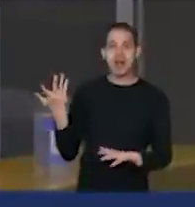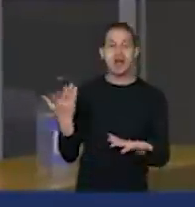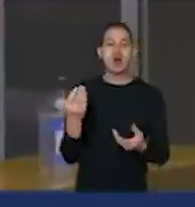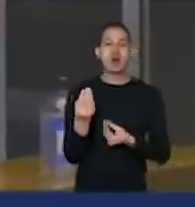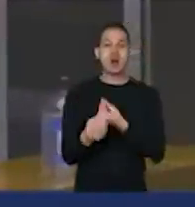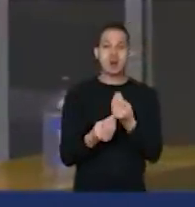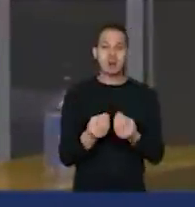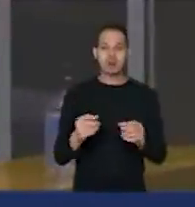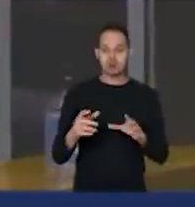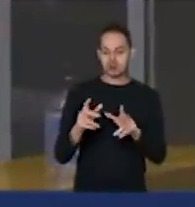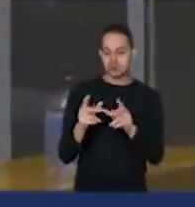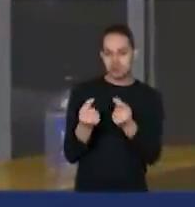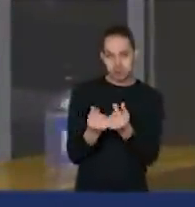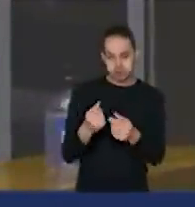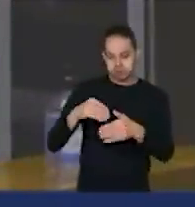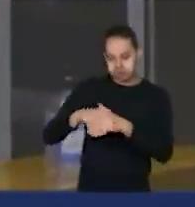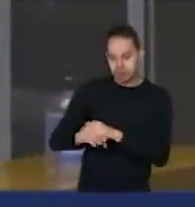União.